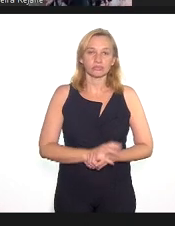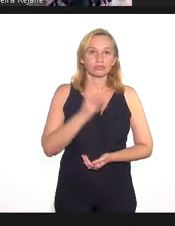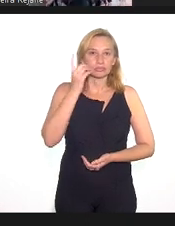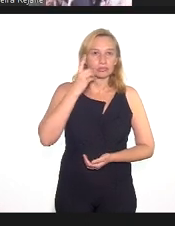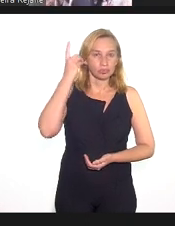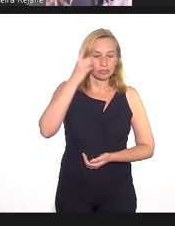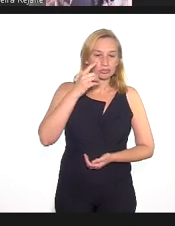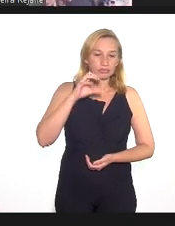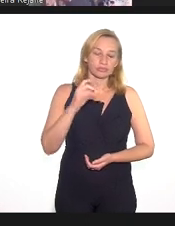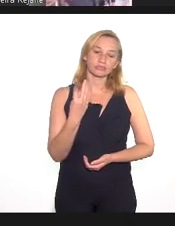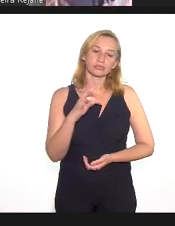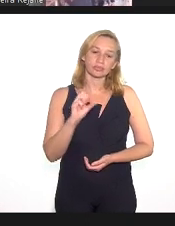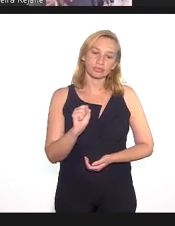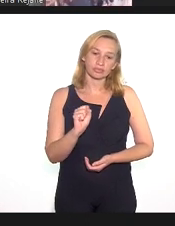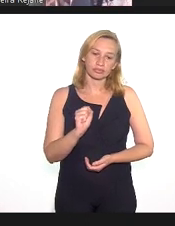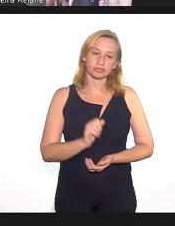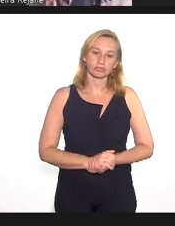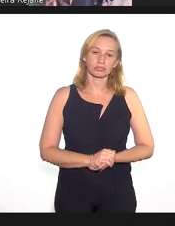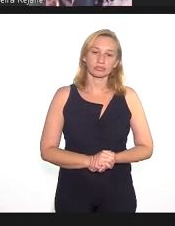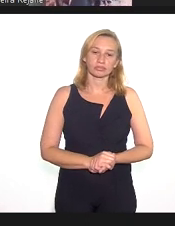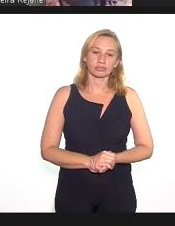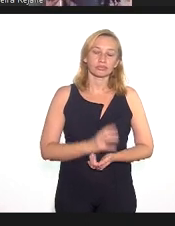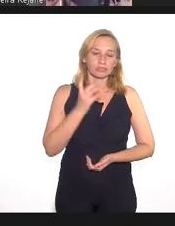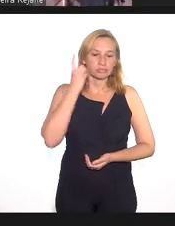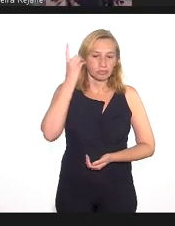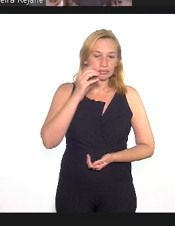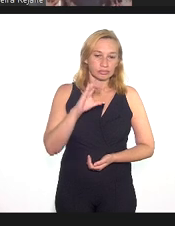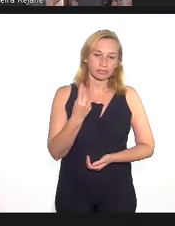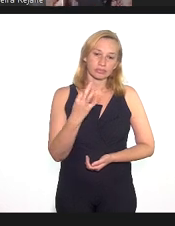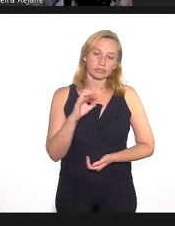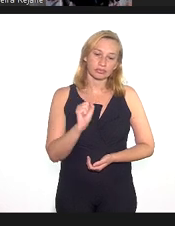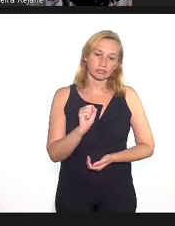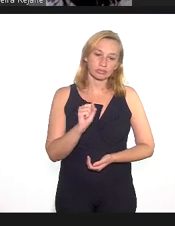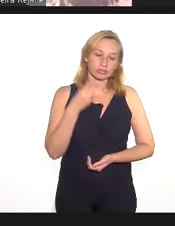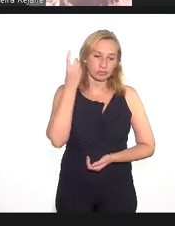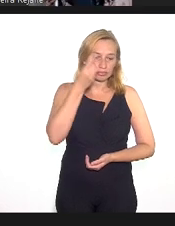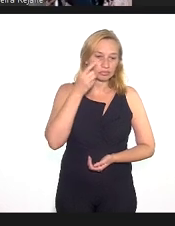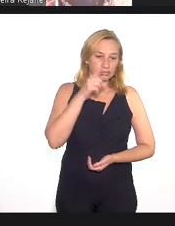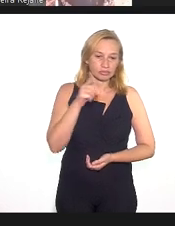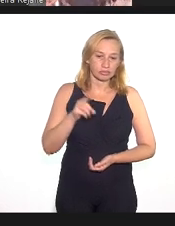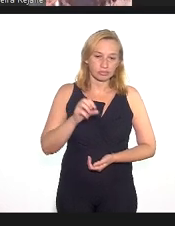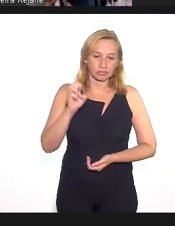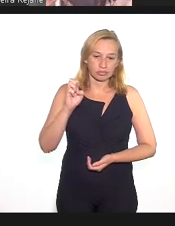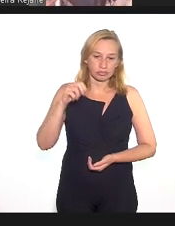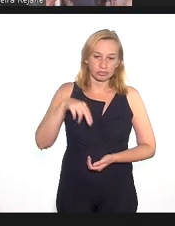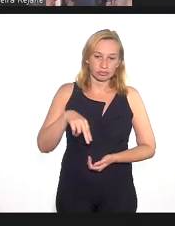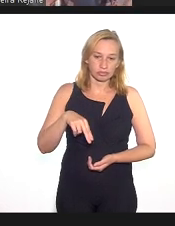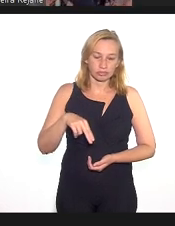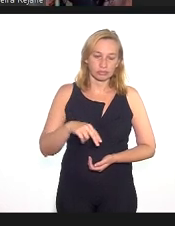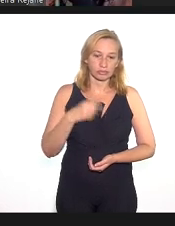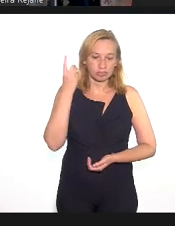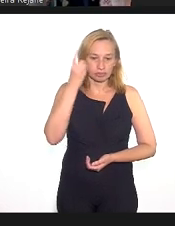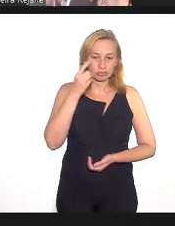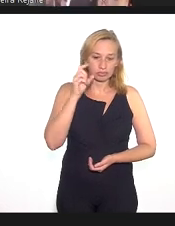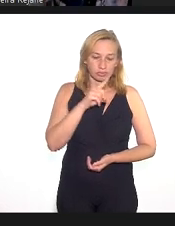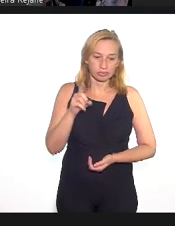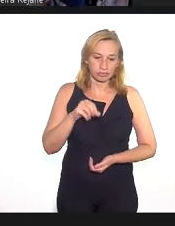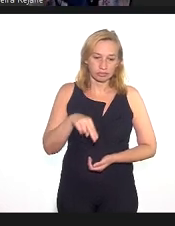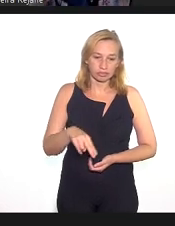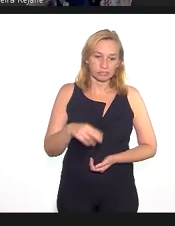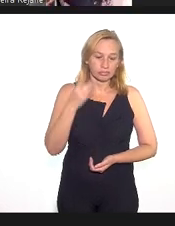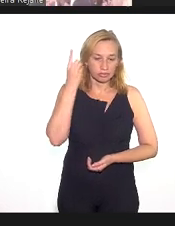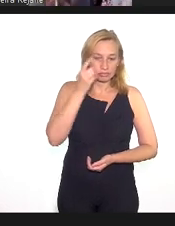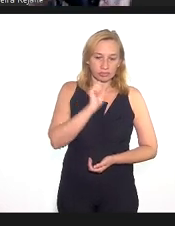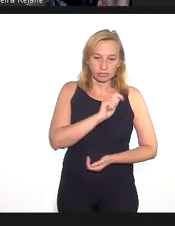Deputado Charles Batista. Deputado Charles Batista. Deputada Zeidan. Deputada Zeidan. Deputado